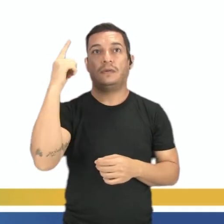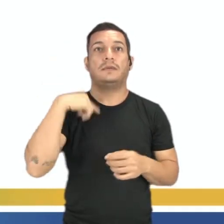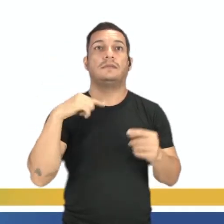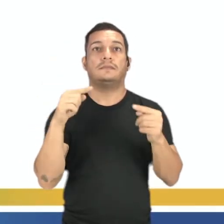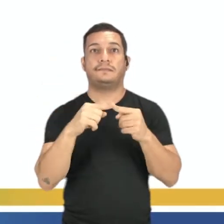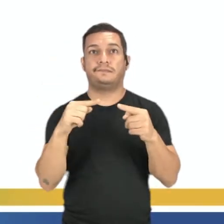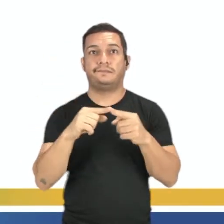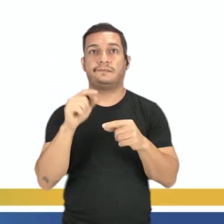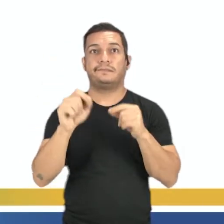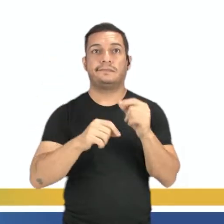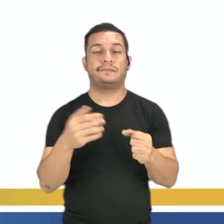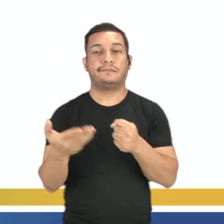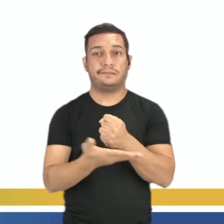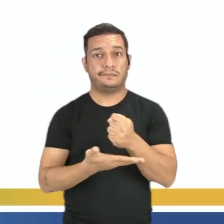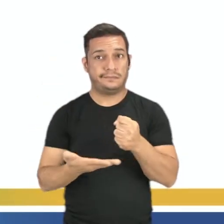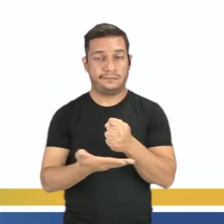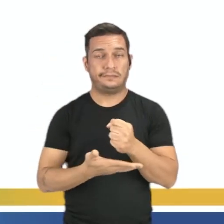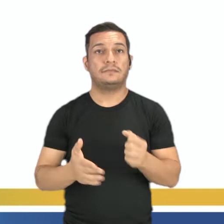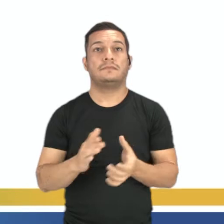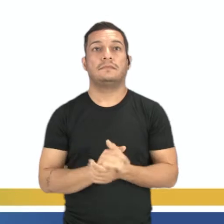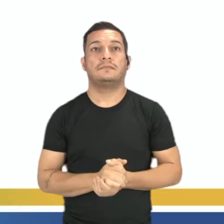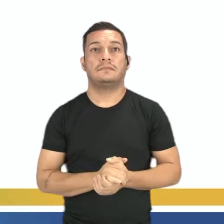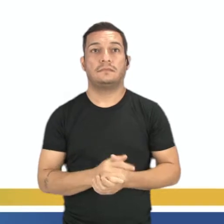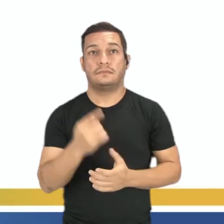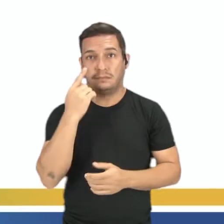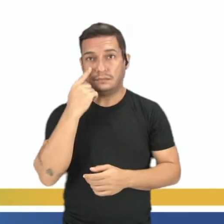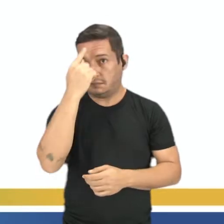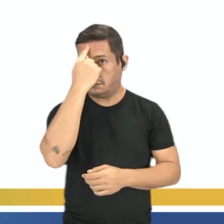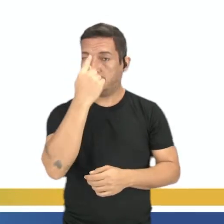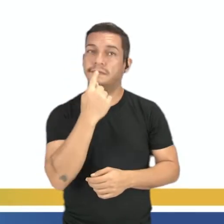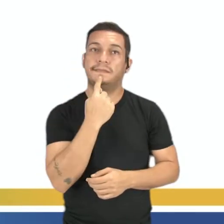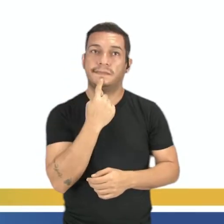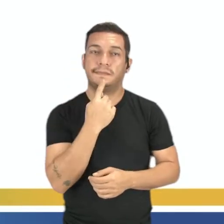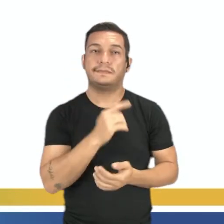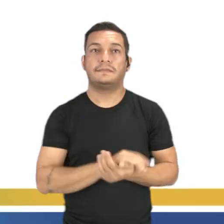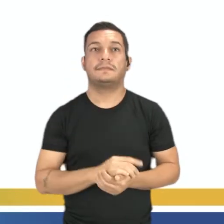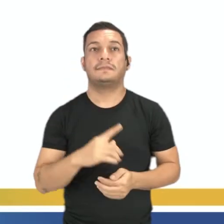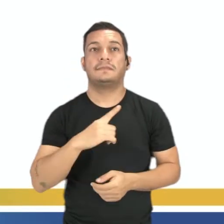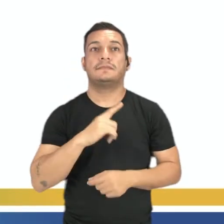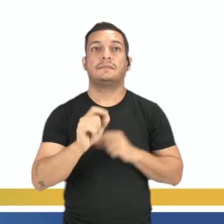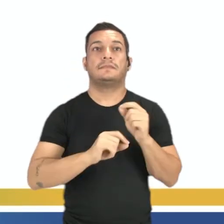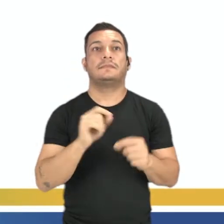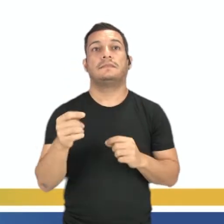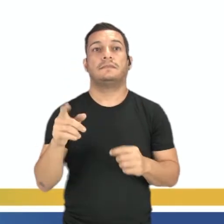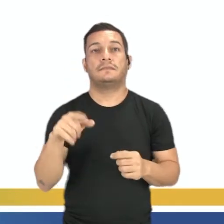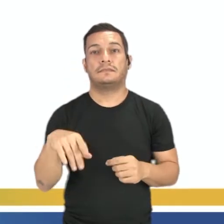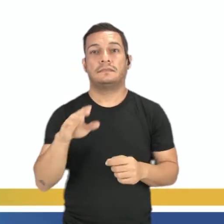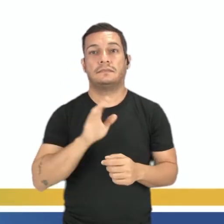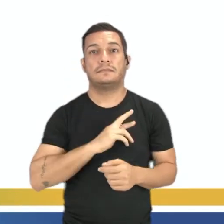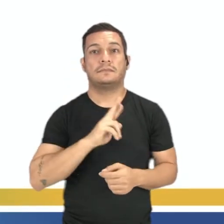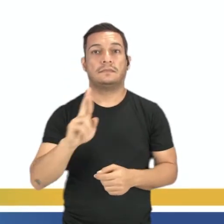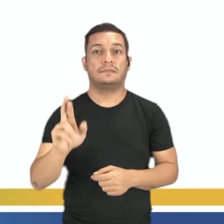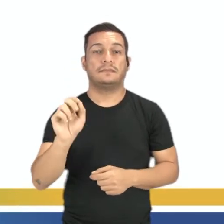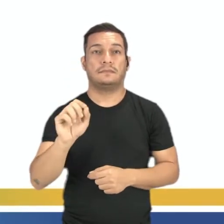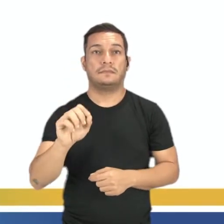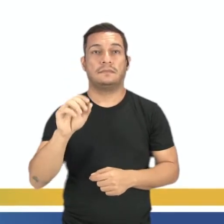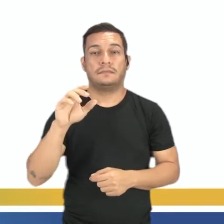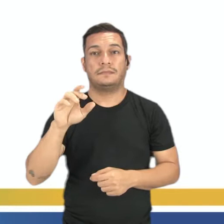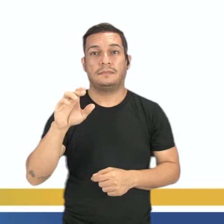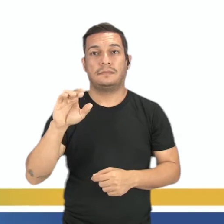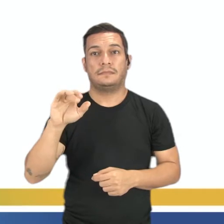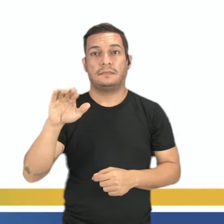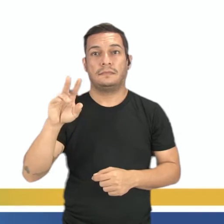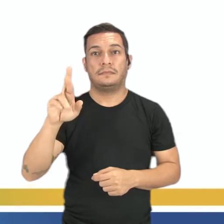está perpendicular ao plano da base. Como estamos vendo aqui na imagem, nós temos aqui um modelo representado do cilindro